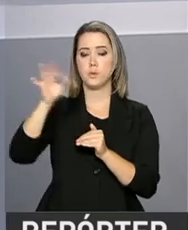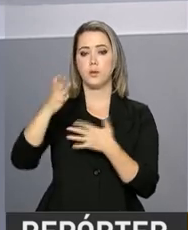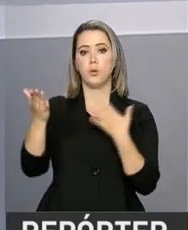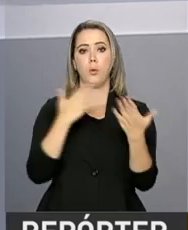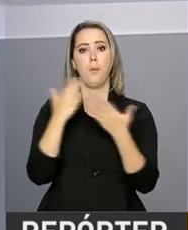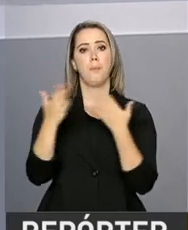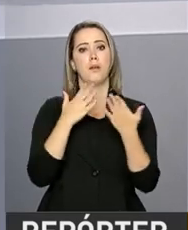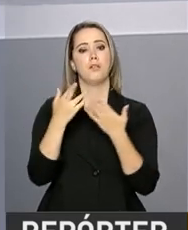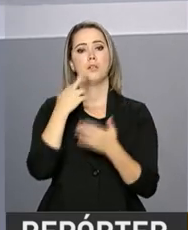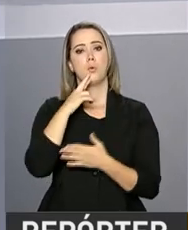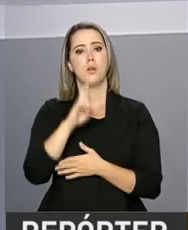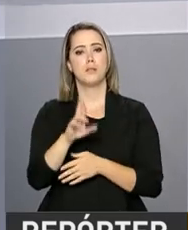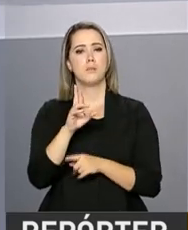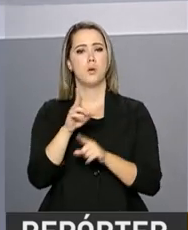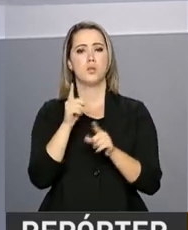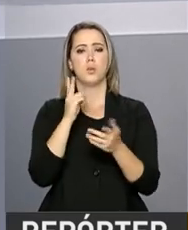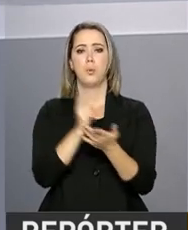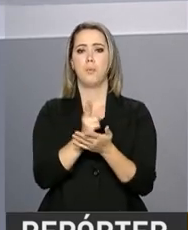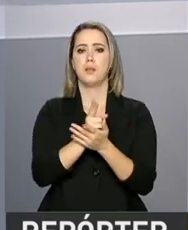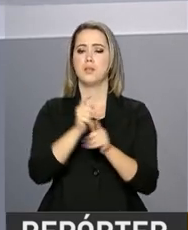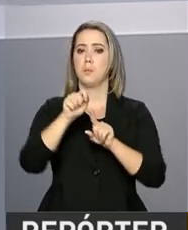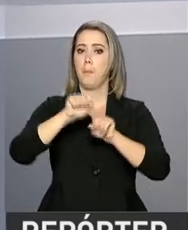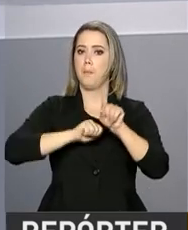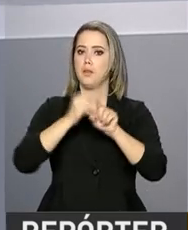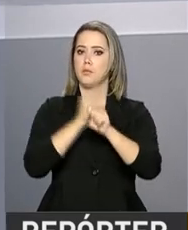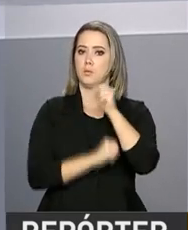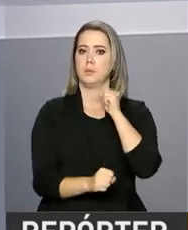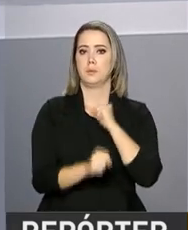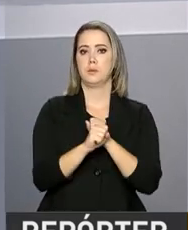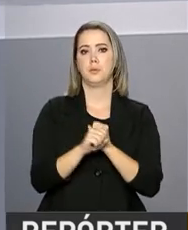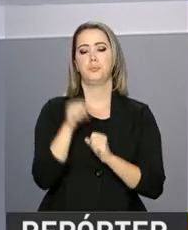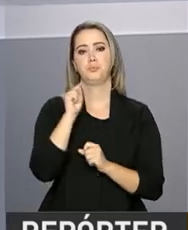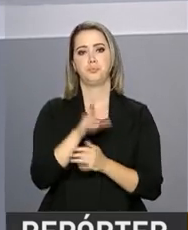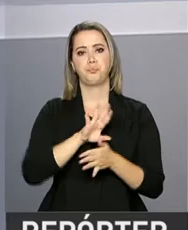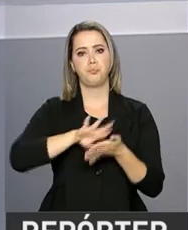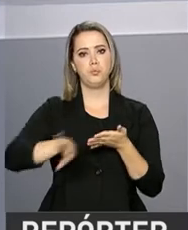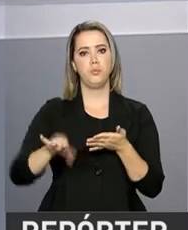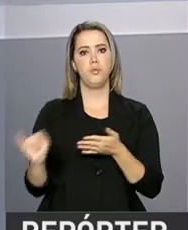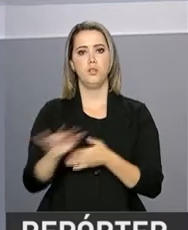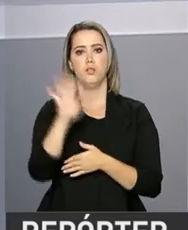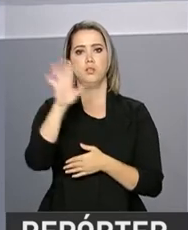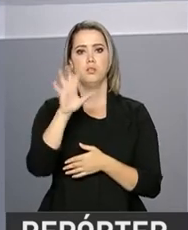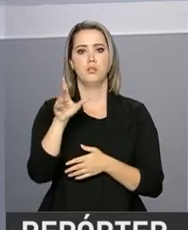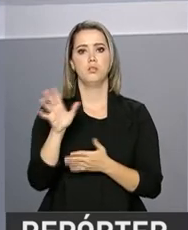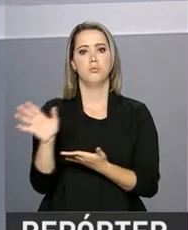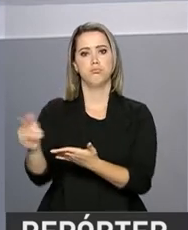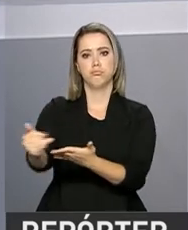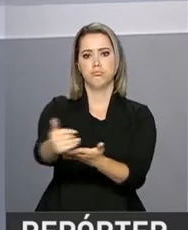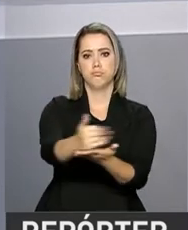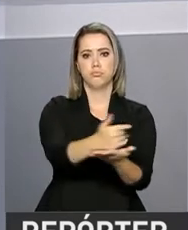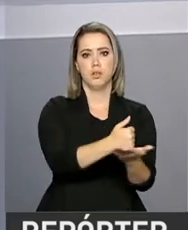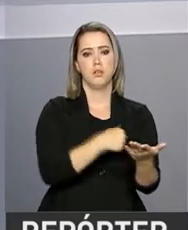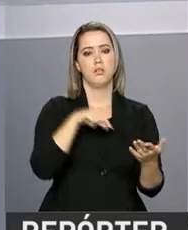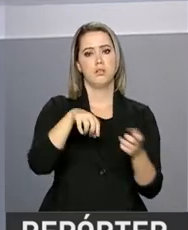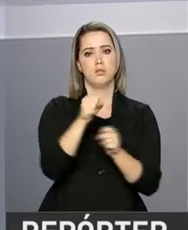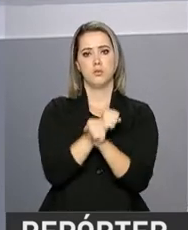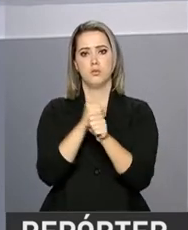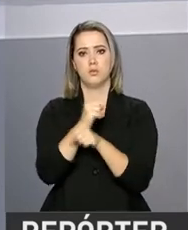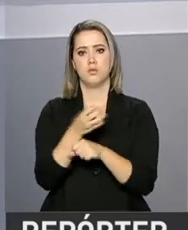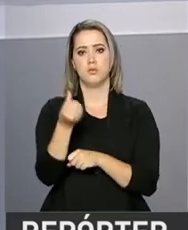comparação com o resultado do mesmo mês no ano passado tirando a correção da inflação a arrecadação de abril deste ano